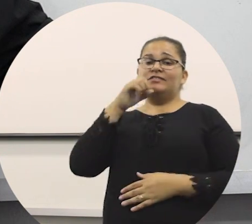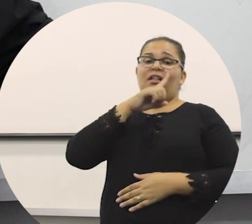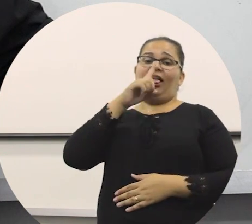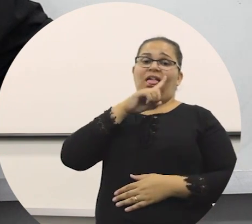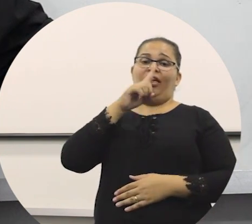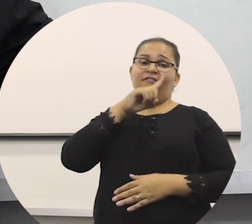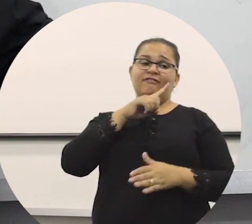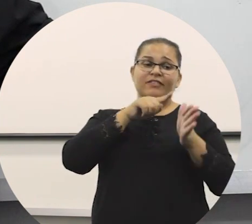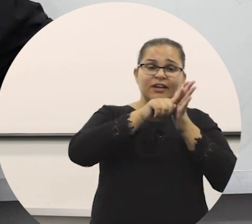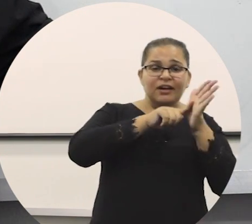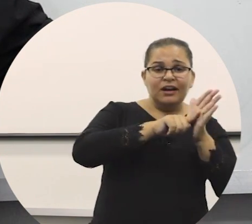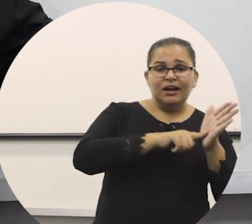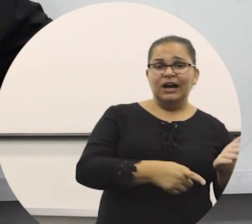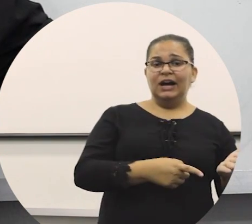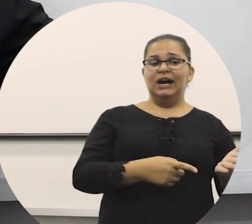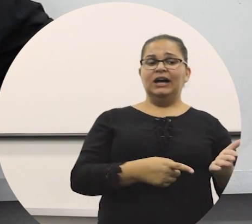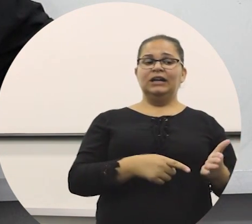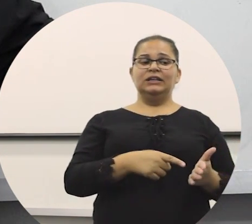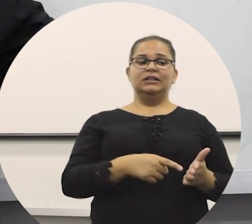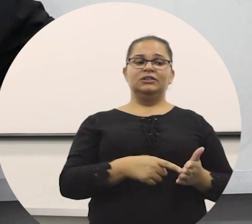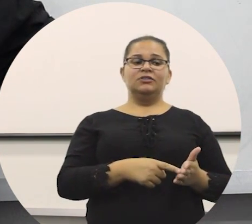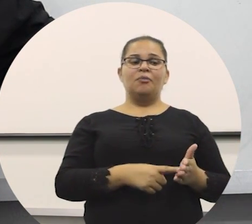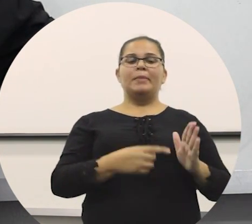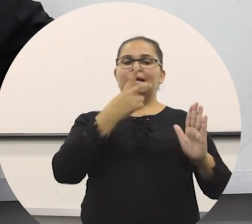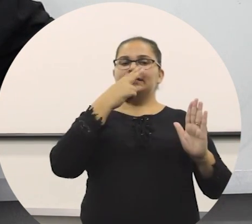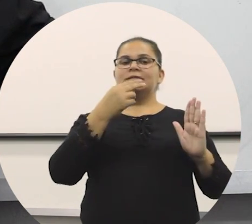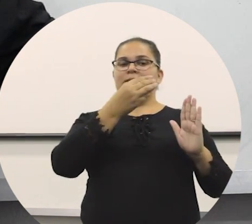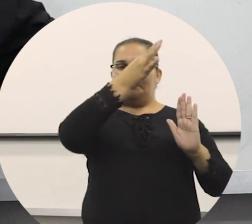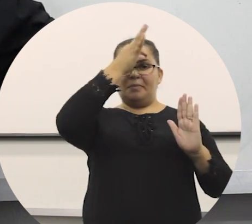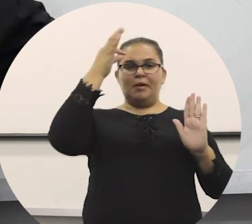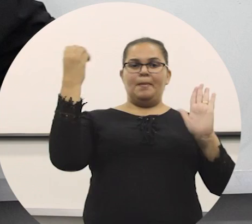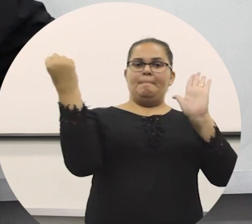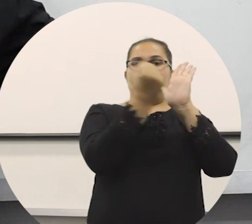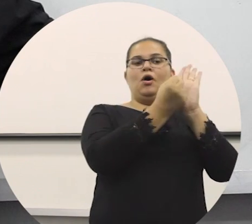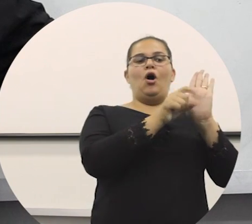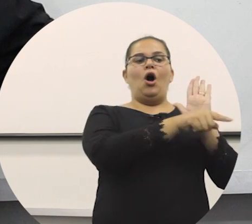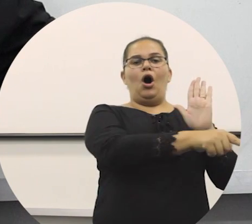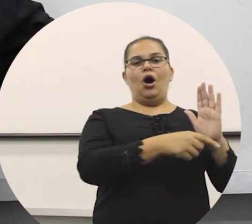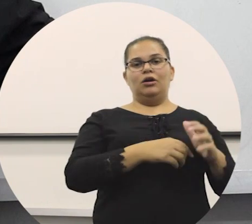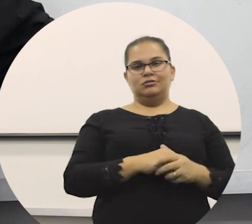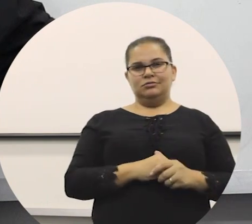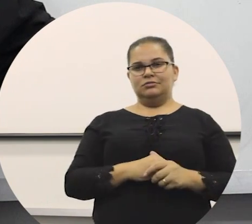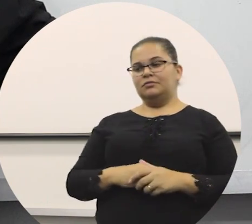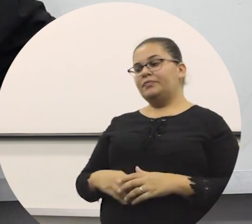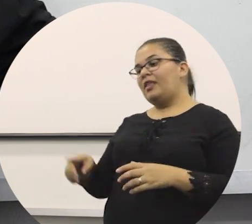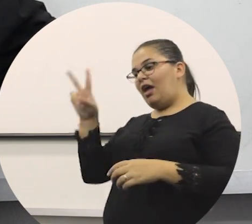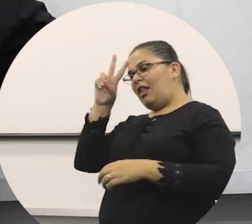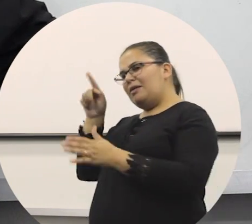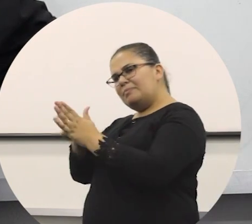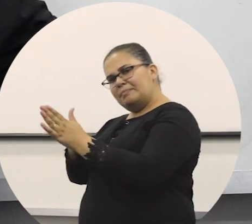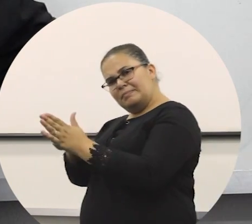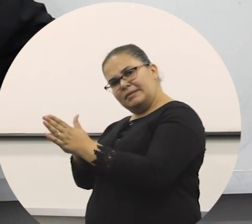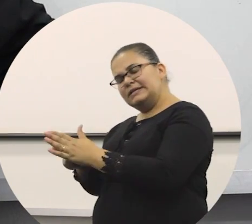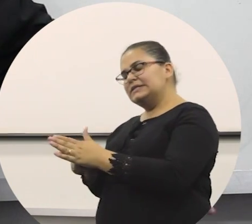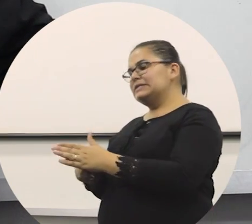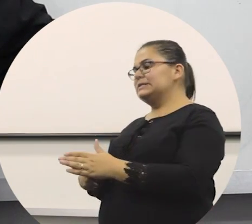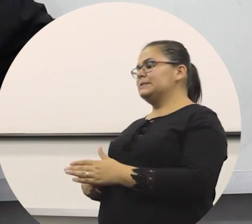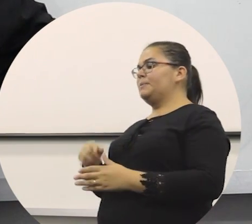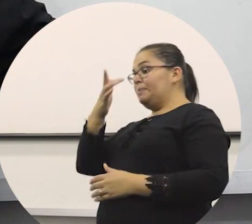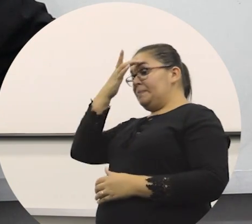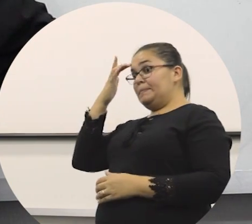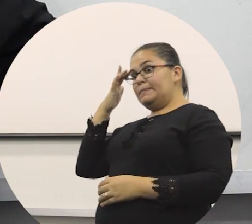termos das potencialidades dela. Eu lembro de uma pesquisa que foi feita por um pessoal bastante oralista, não vou citar a faculdade,